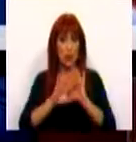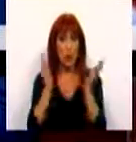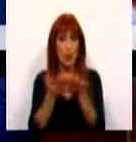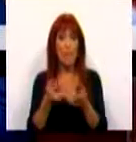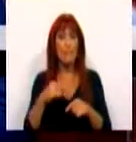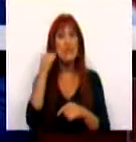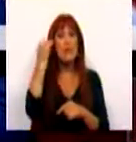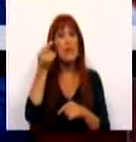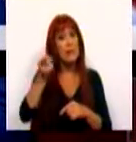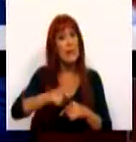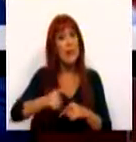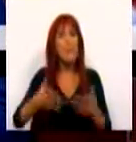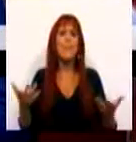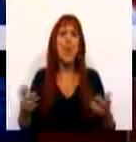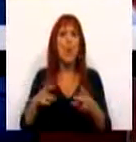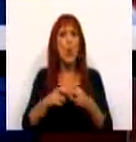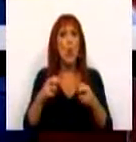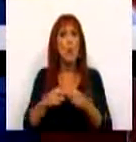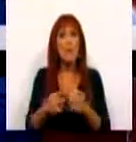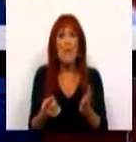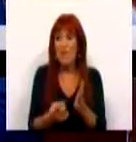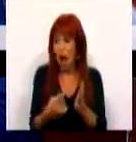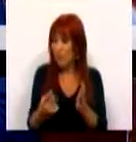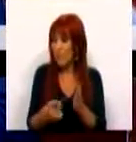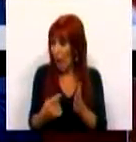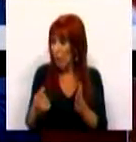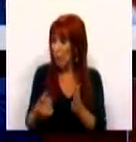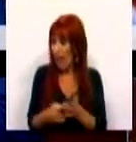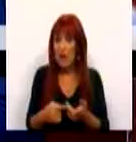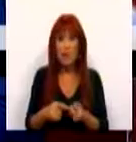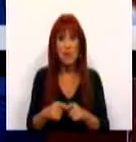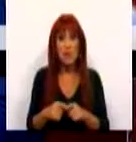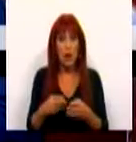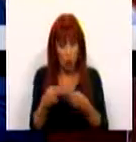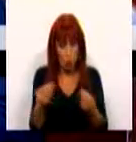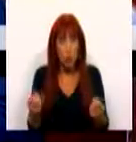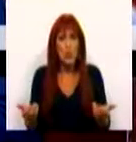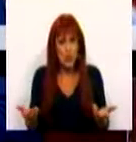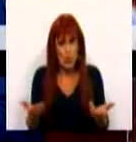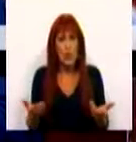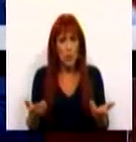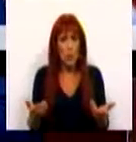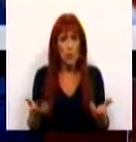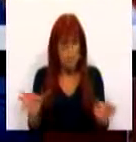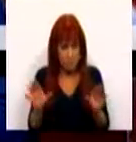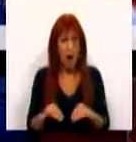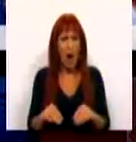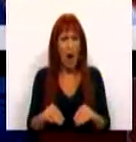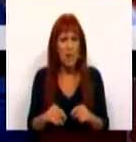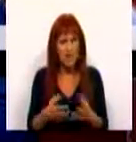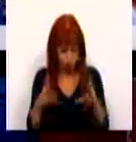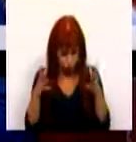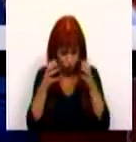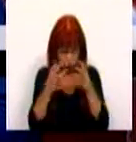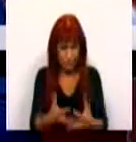de especialidades, é um problema que carece de resolução mais